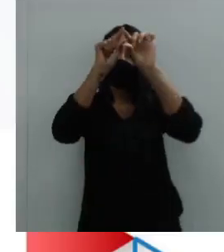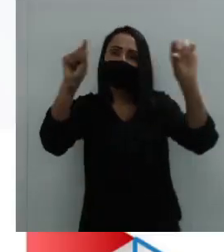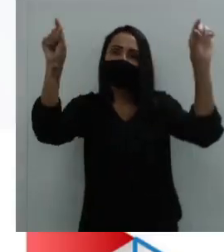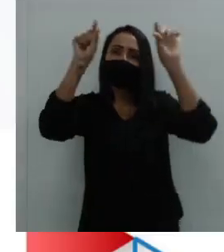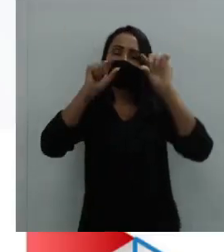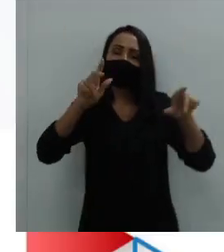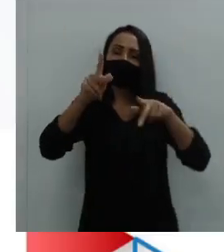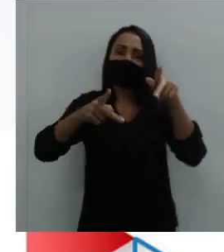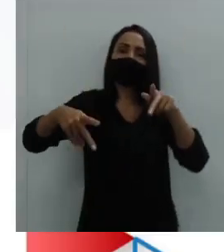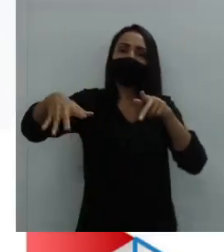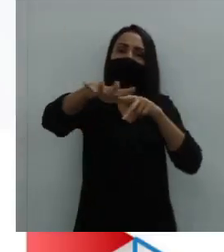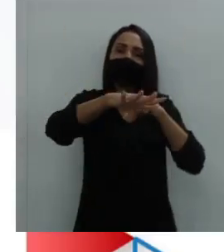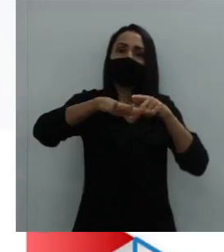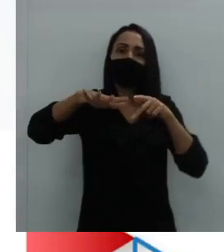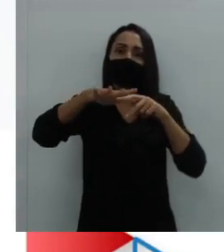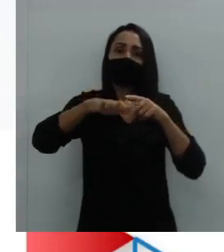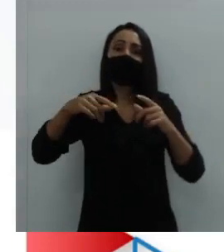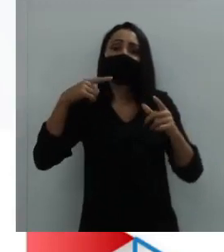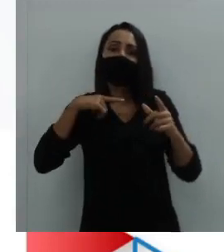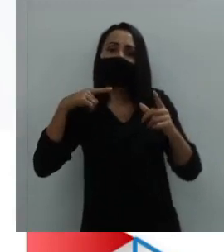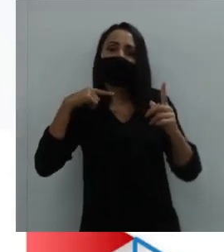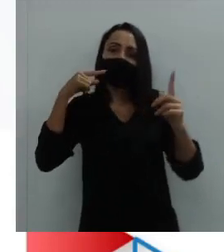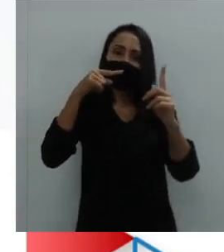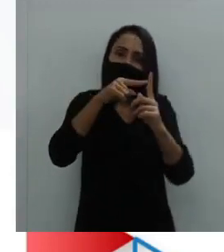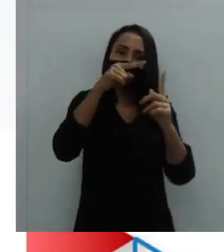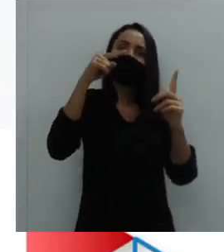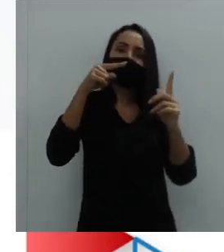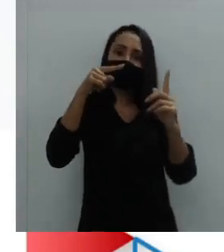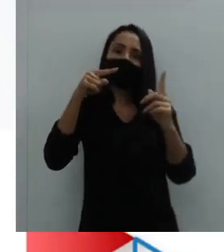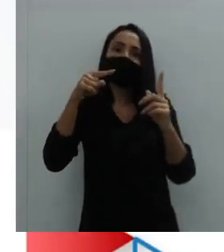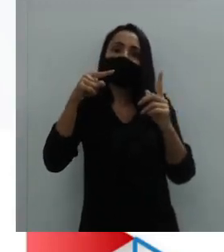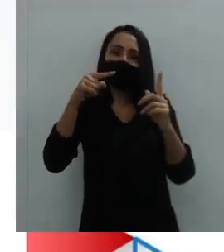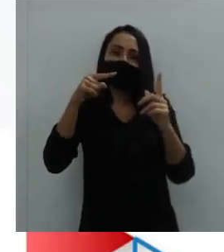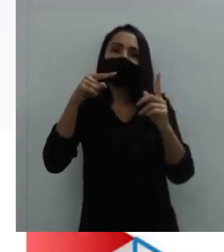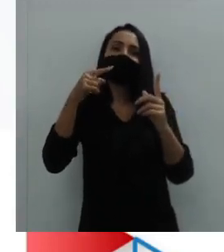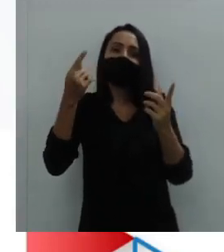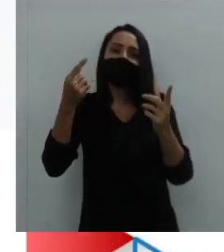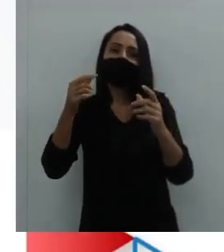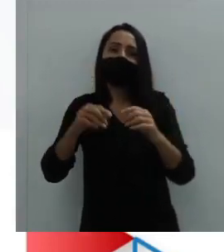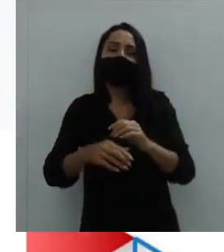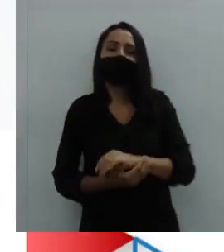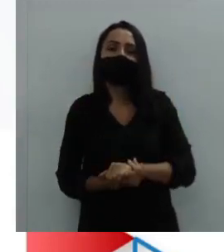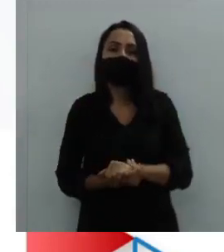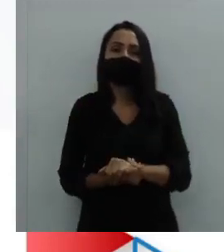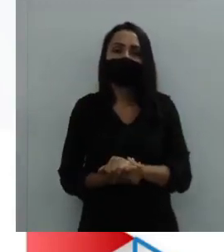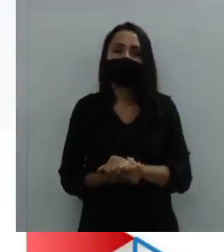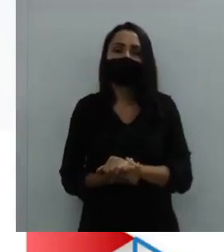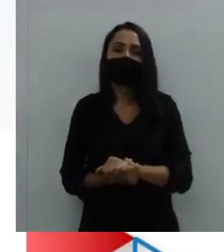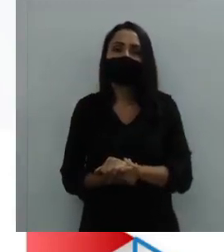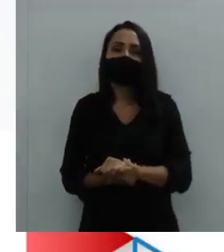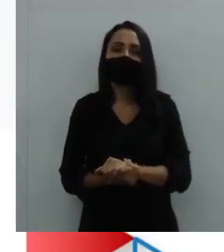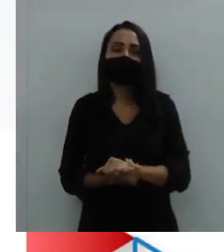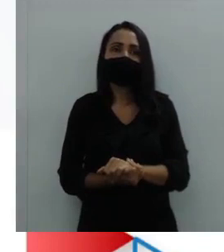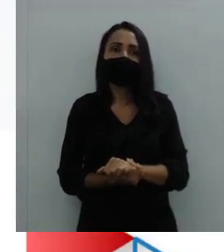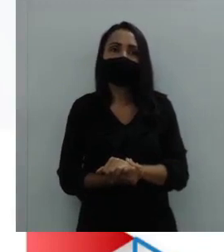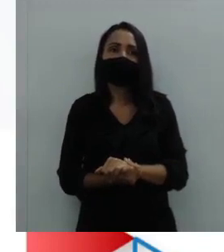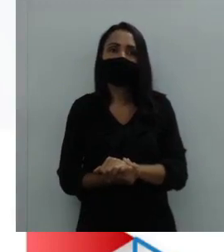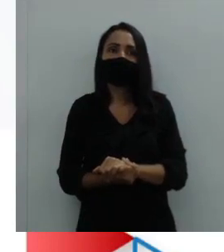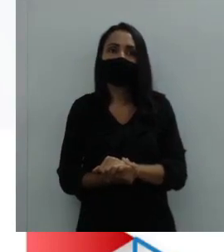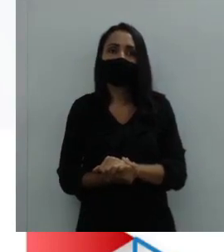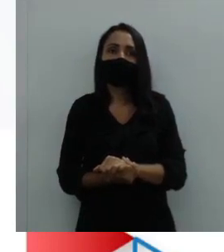são orais, que têm um objetivo, que têm uma finalidade. Água mole em pedra dura, tanto bate até que